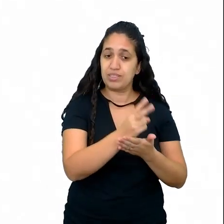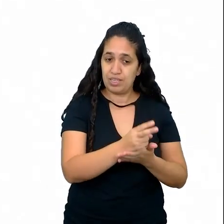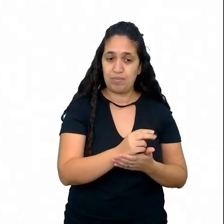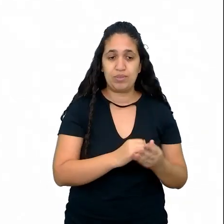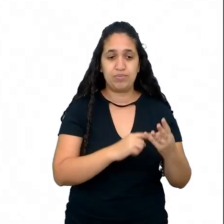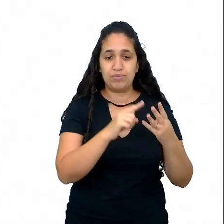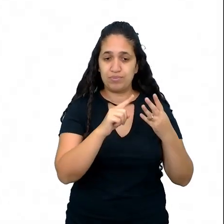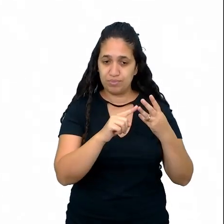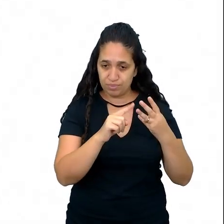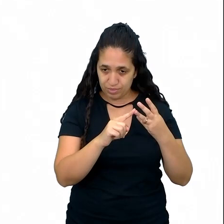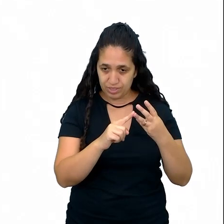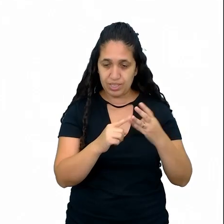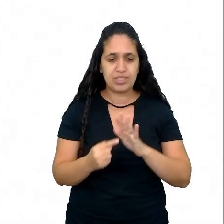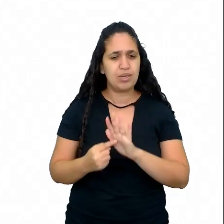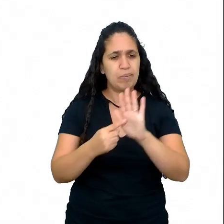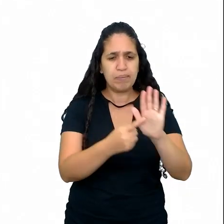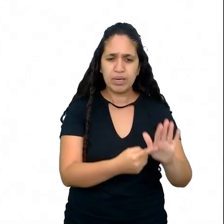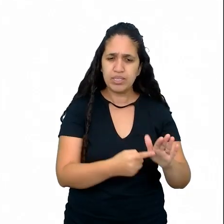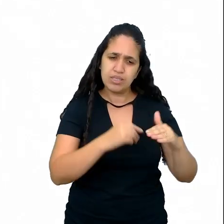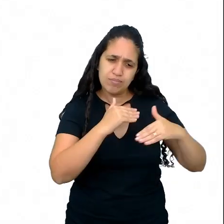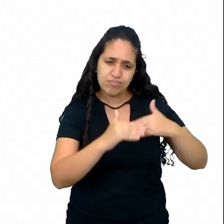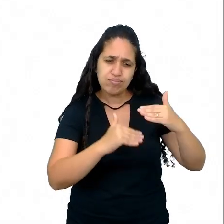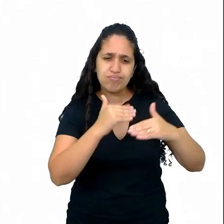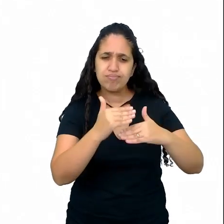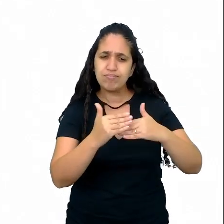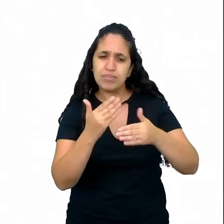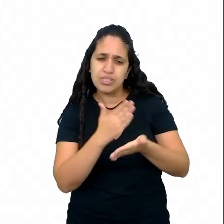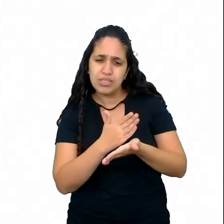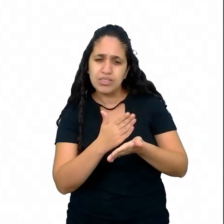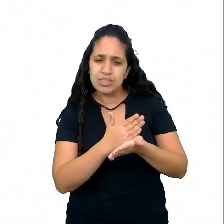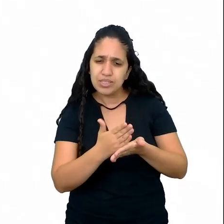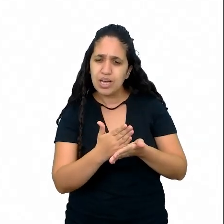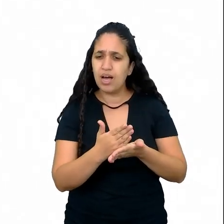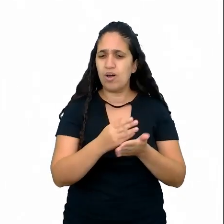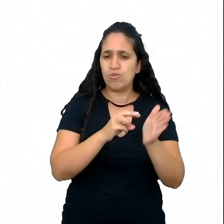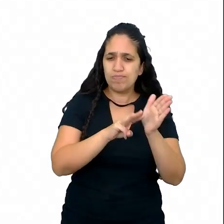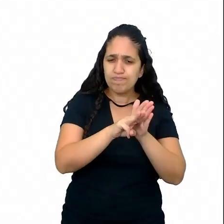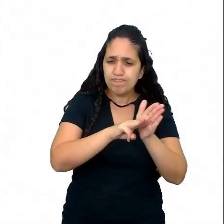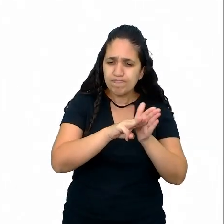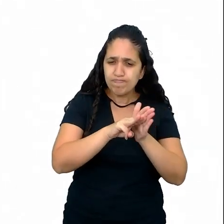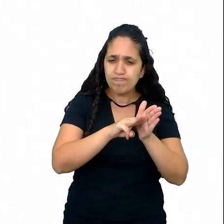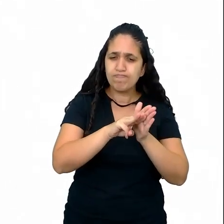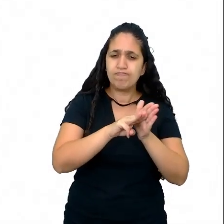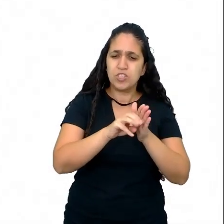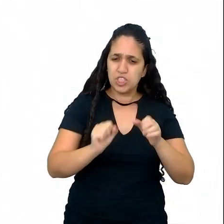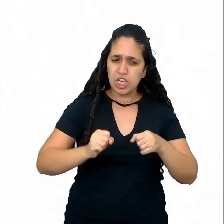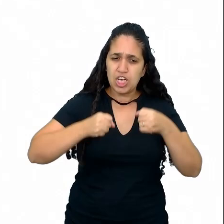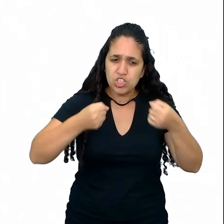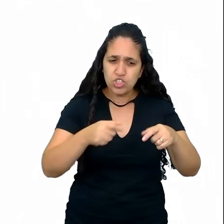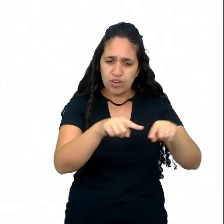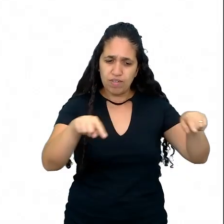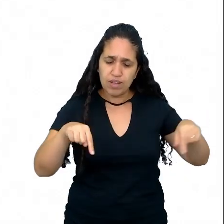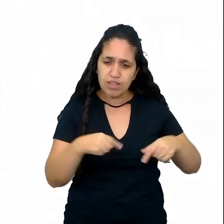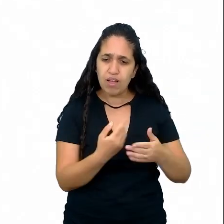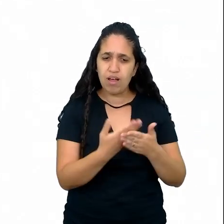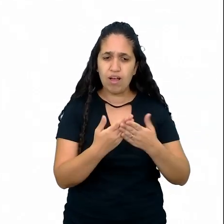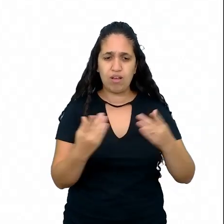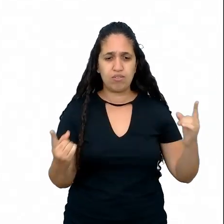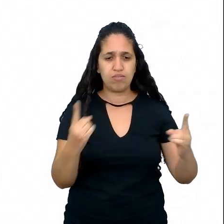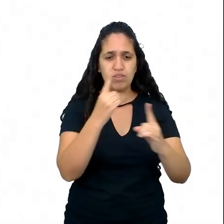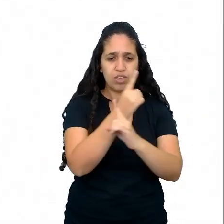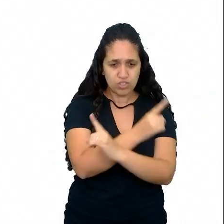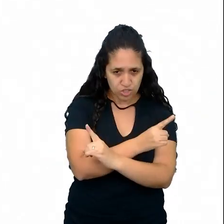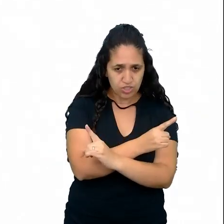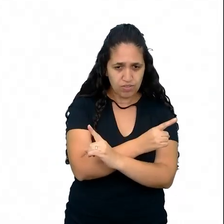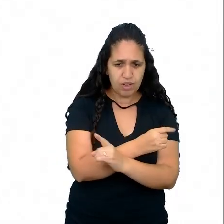da metodologia ativa, sala de aula invertida, aplicada em aulas da situação de aprendizagem 4, a fim de executar